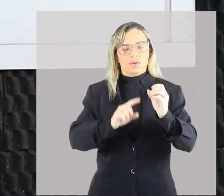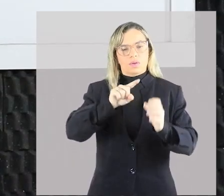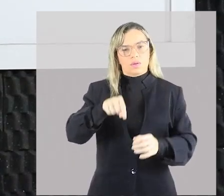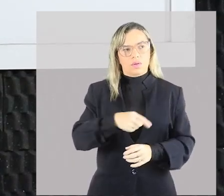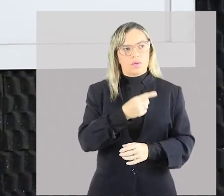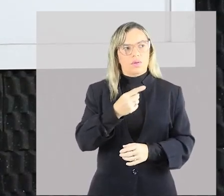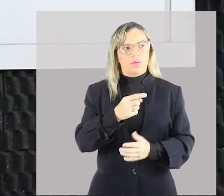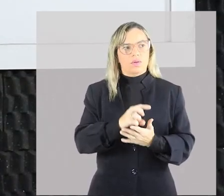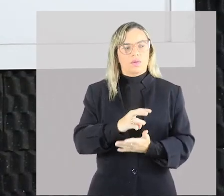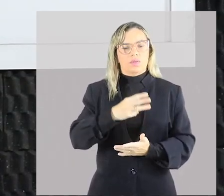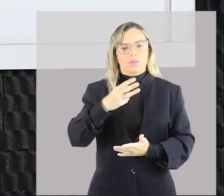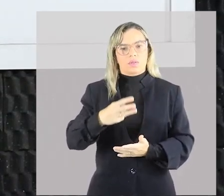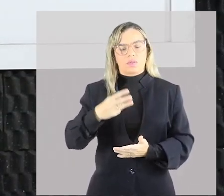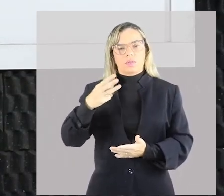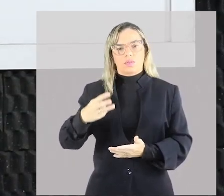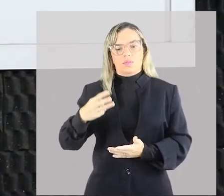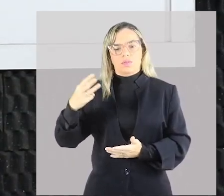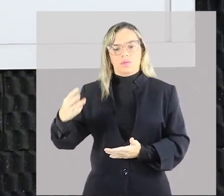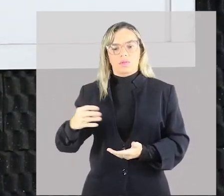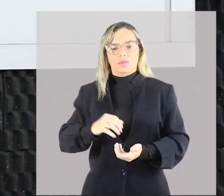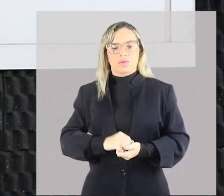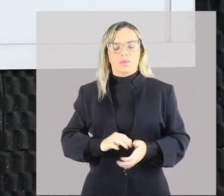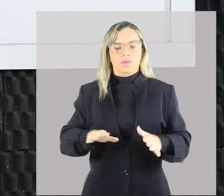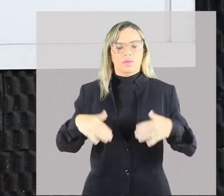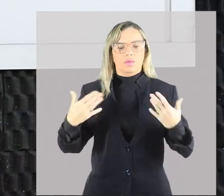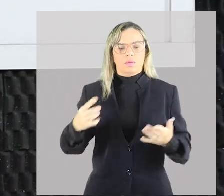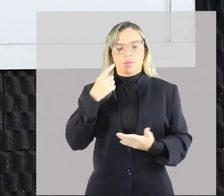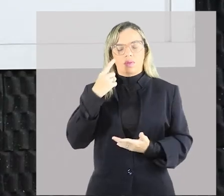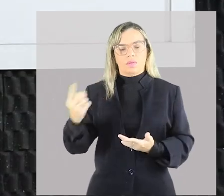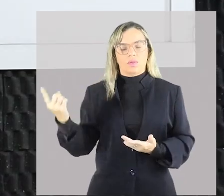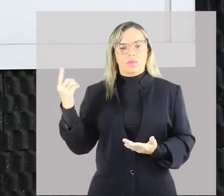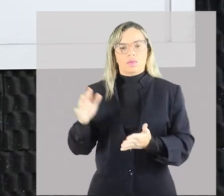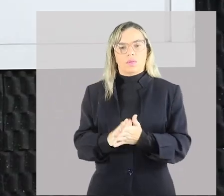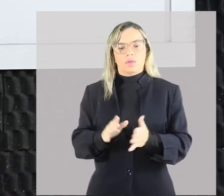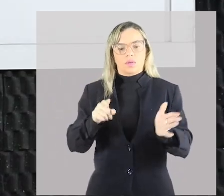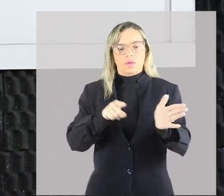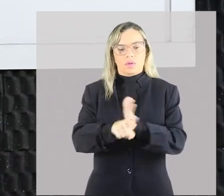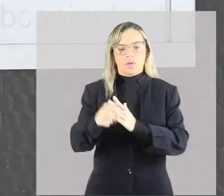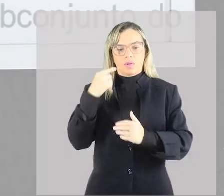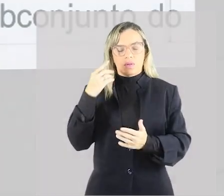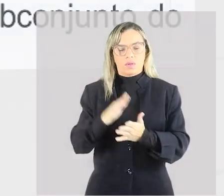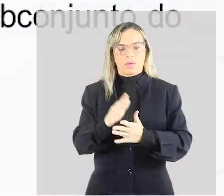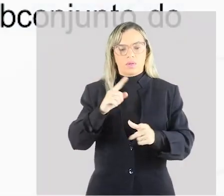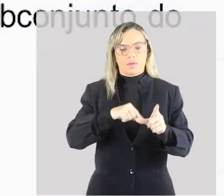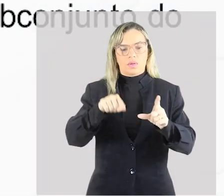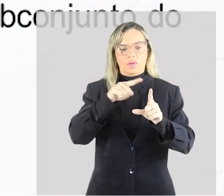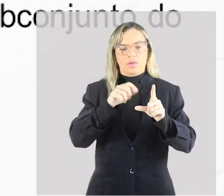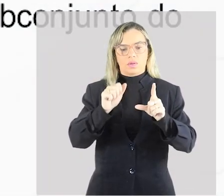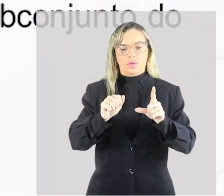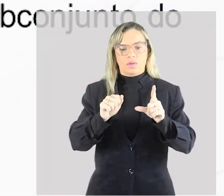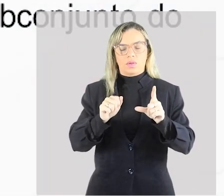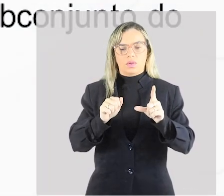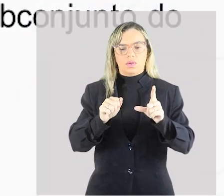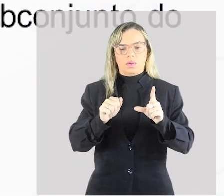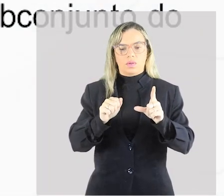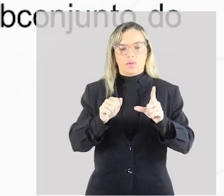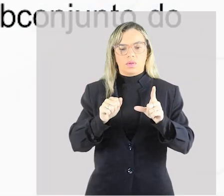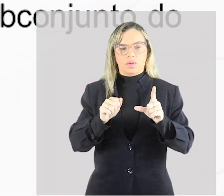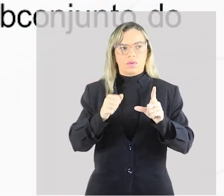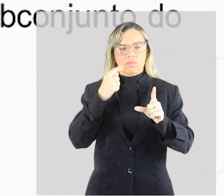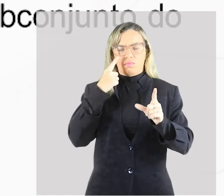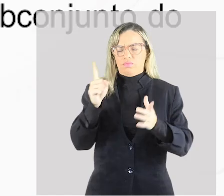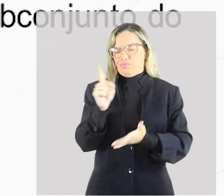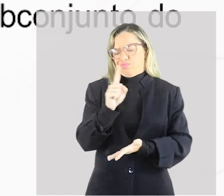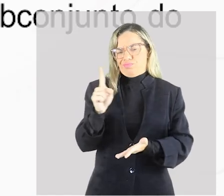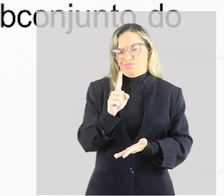vai de 3 em 3, certo? E sobre esse conjunto ele pergunta, tem um número finito de elementos?